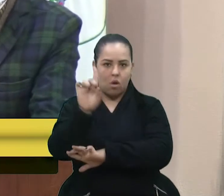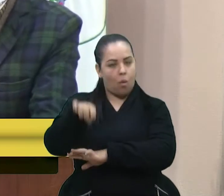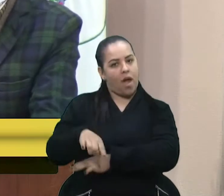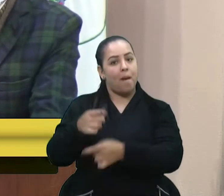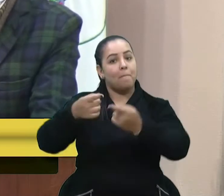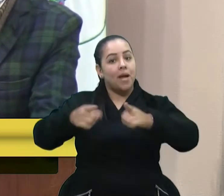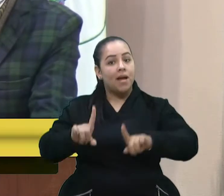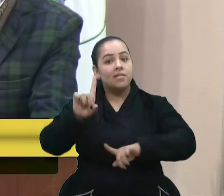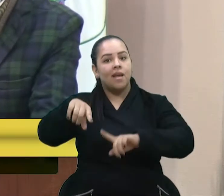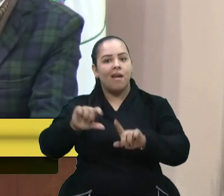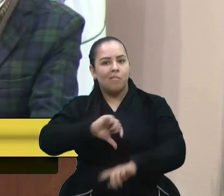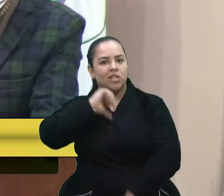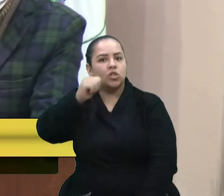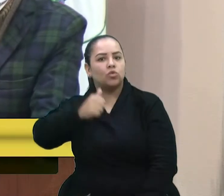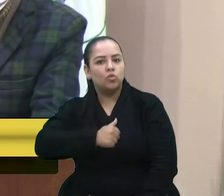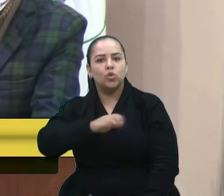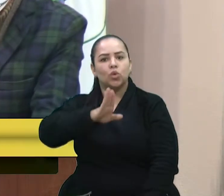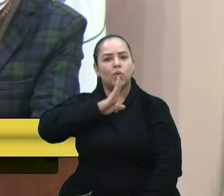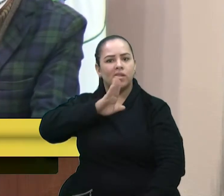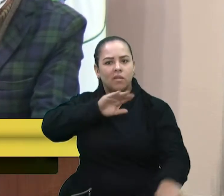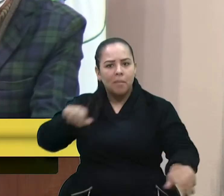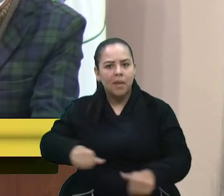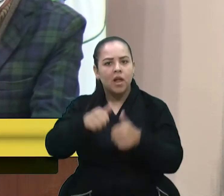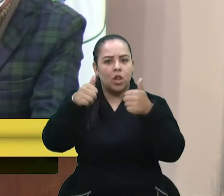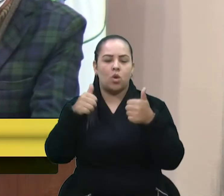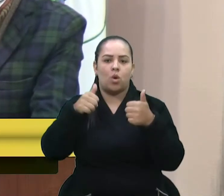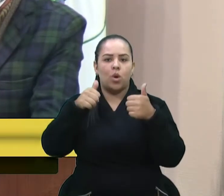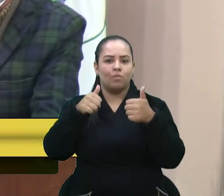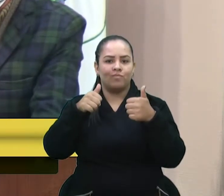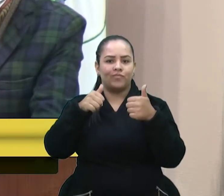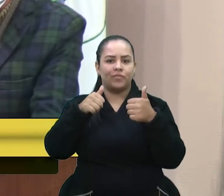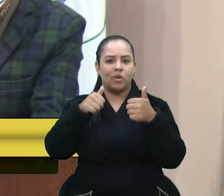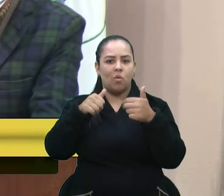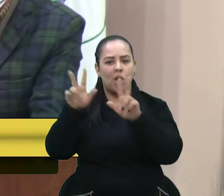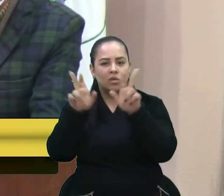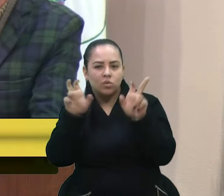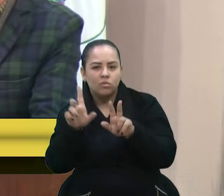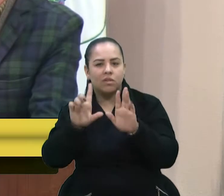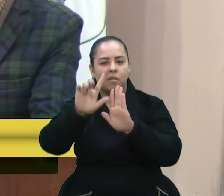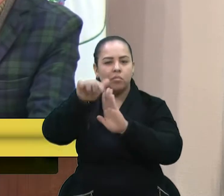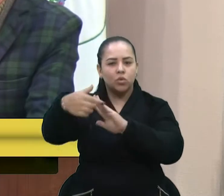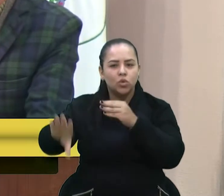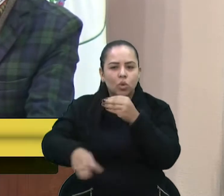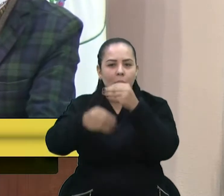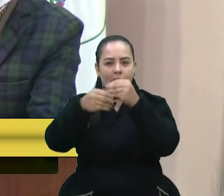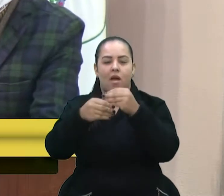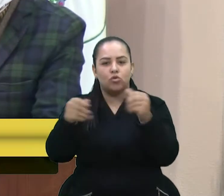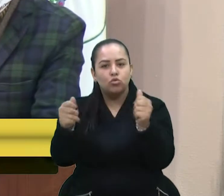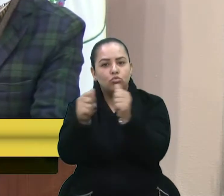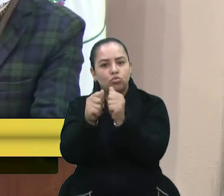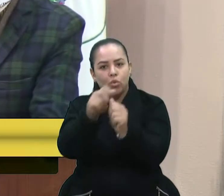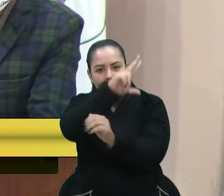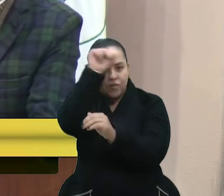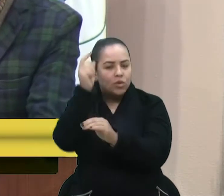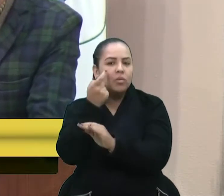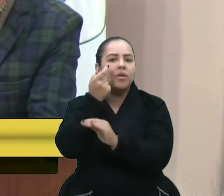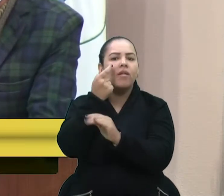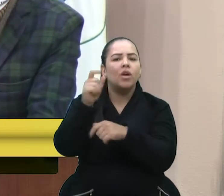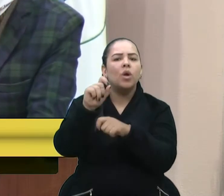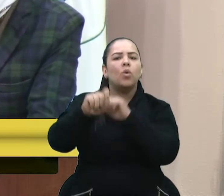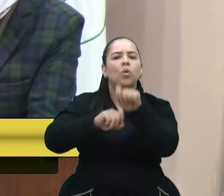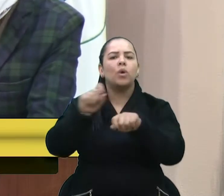uma atitude de conhecer melhor o assunto para depois me somar à prefeitura na solução dos erros.